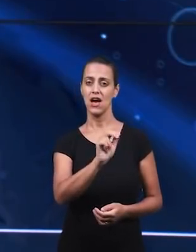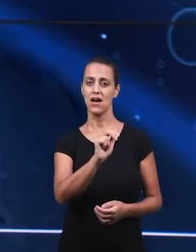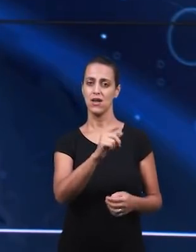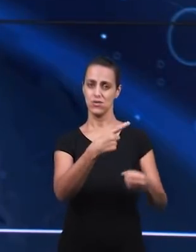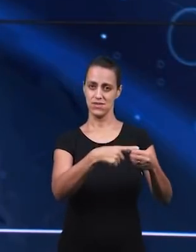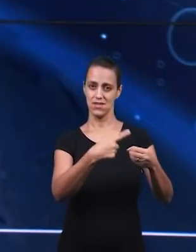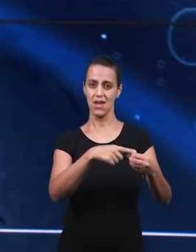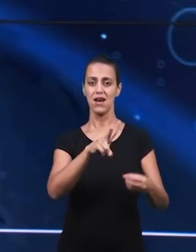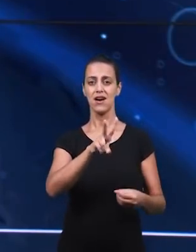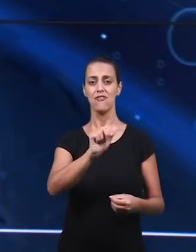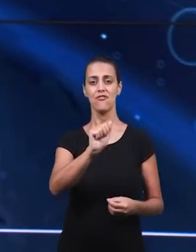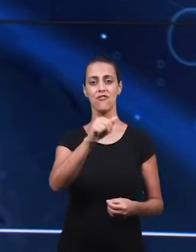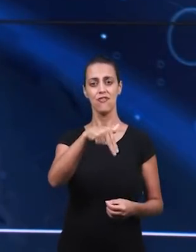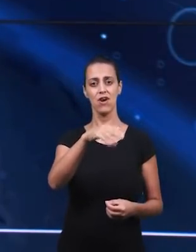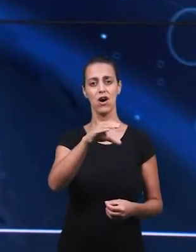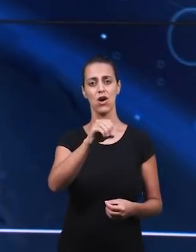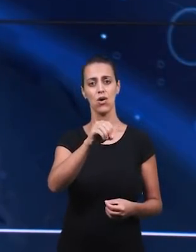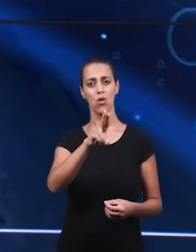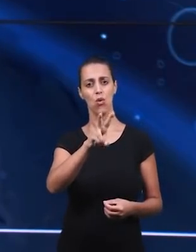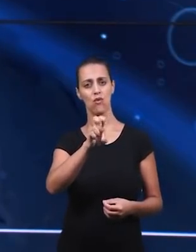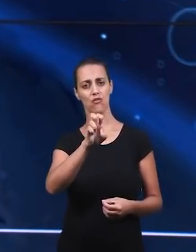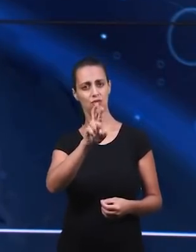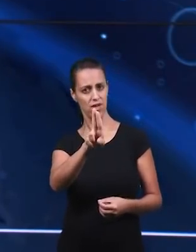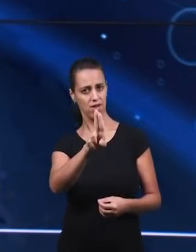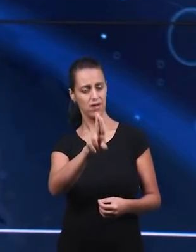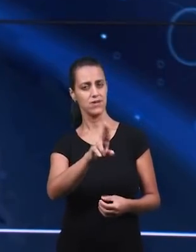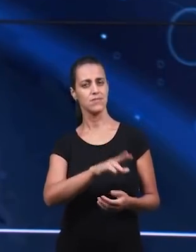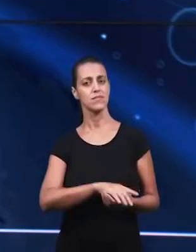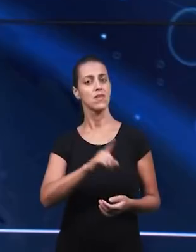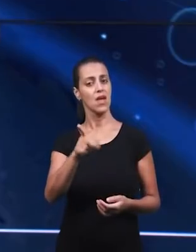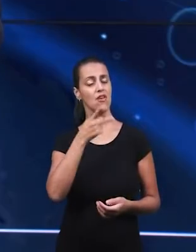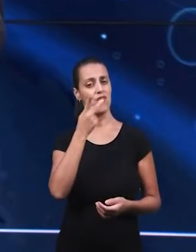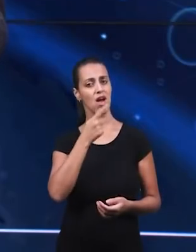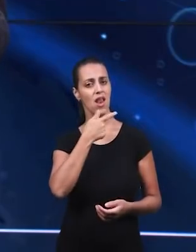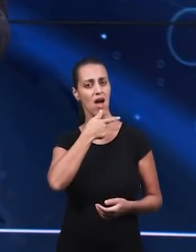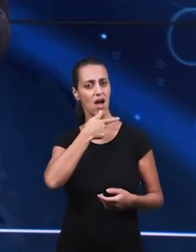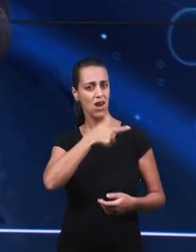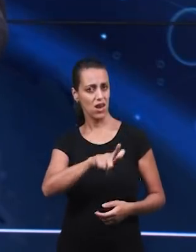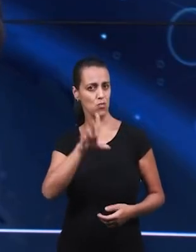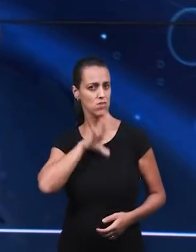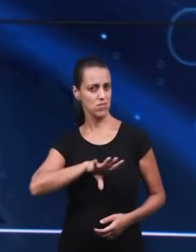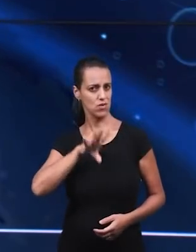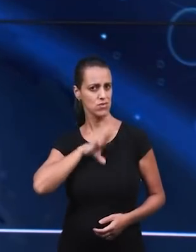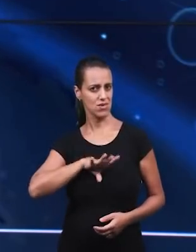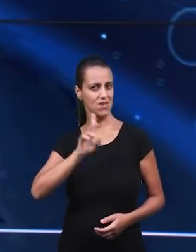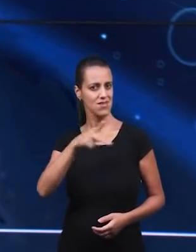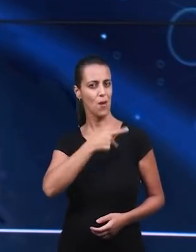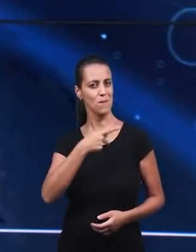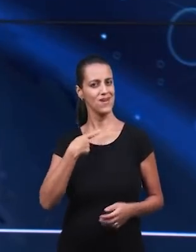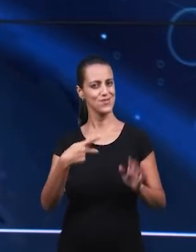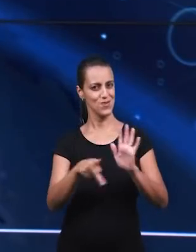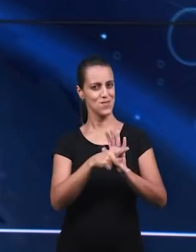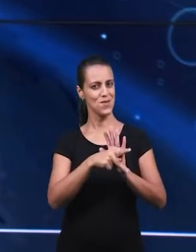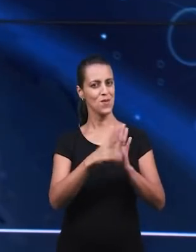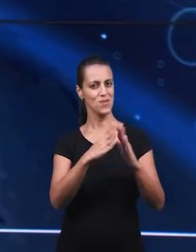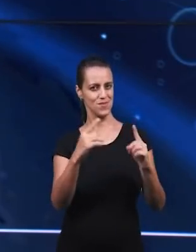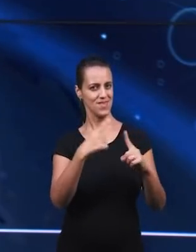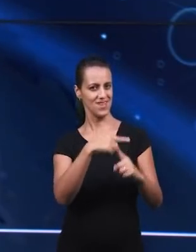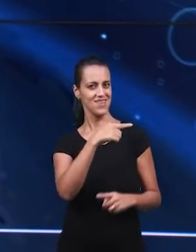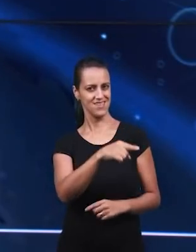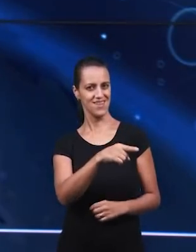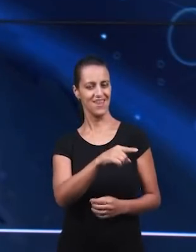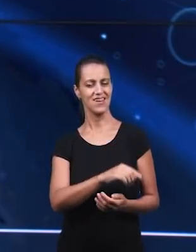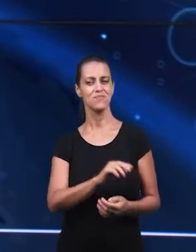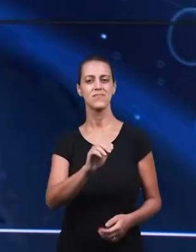Vancouver, quem vai falar primeiramente em língua portuguesa é o pastor da igreja, que é o nosso querido companheiro, o pastor